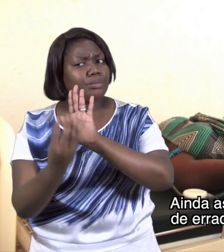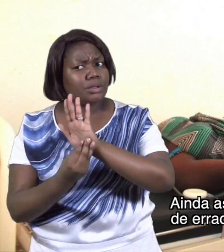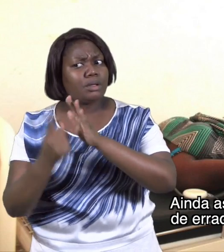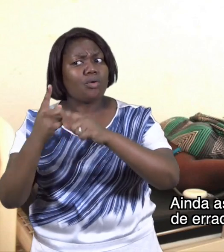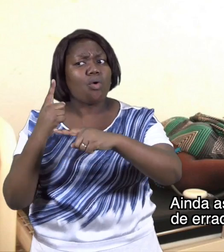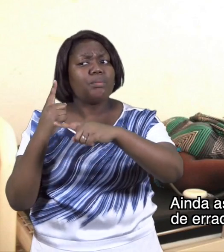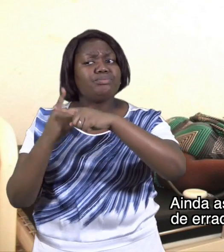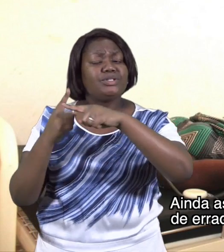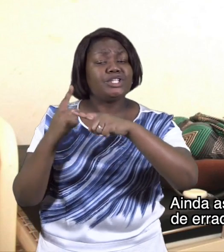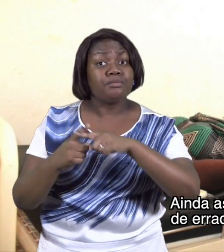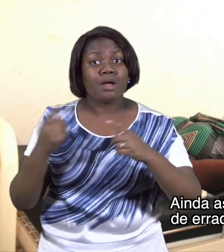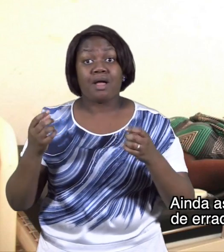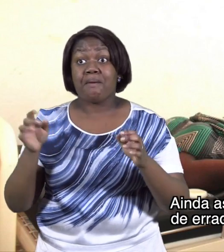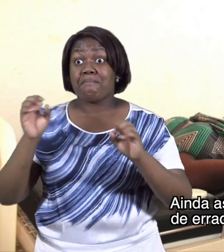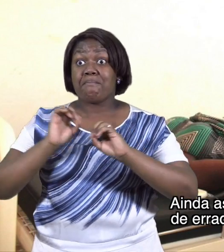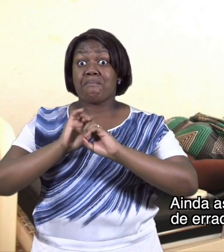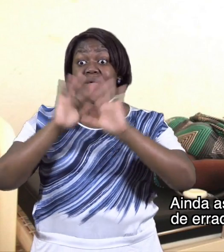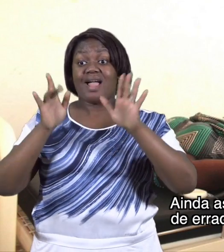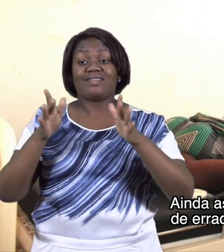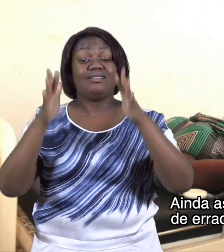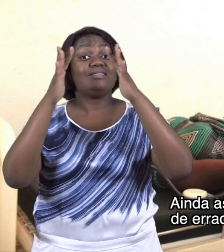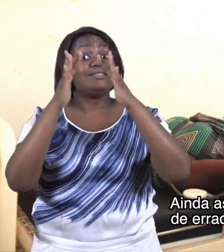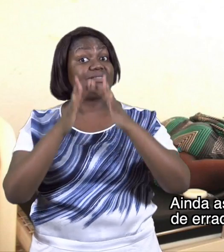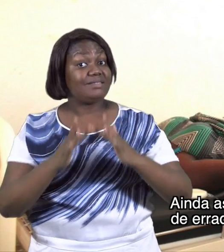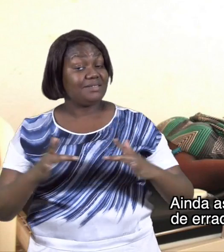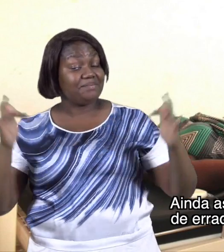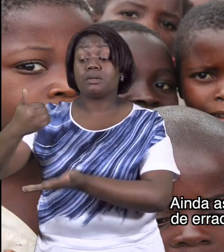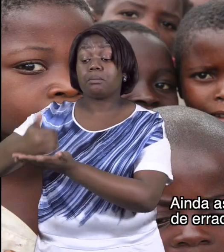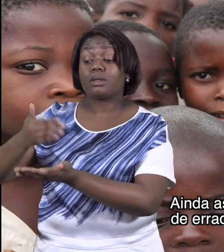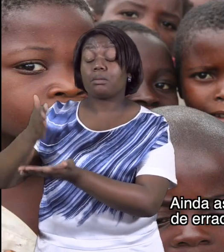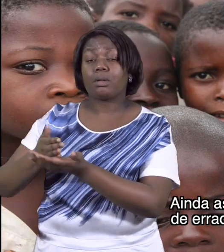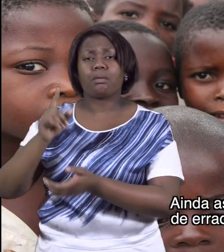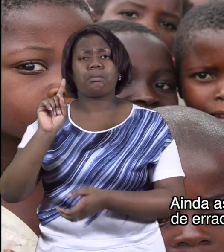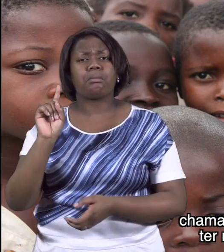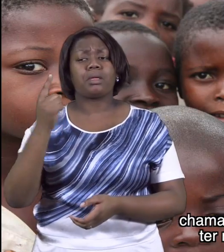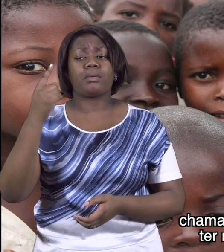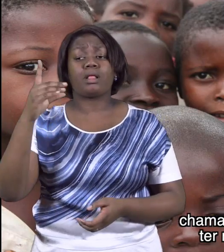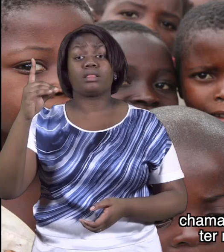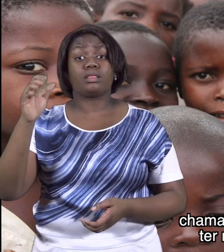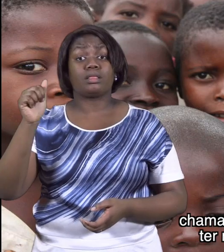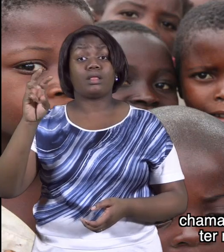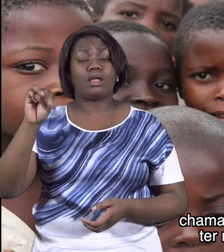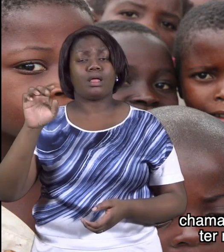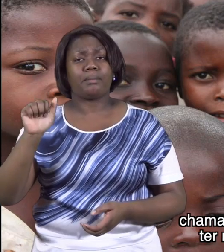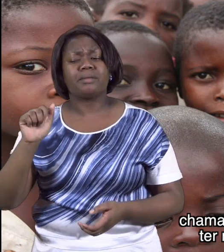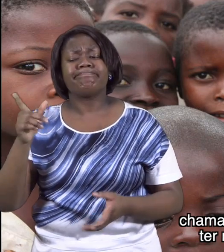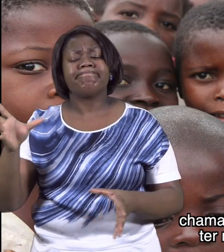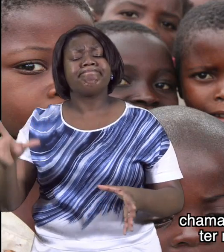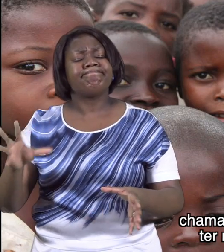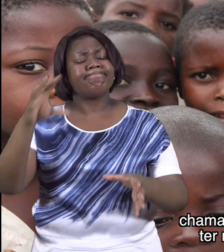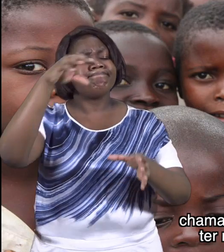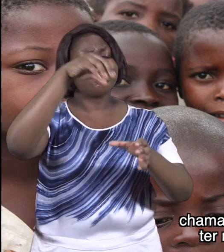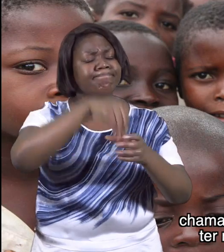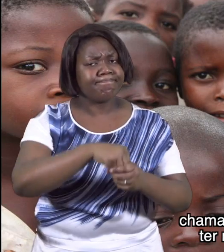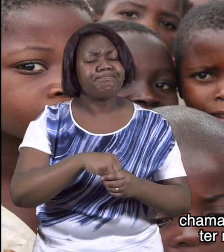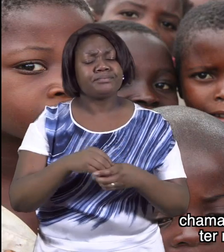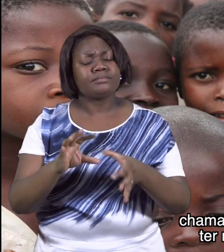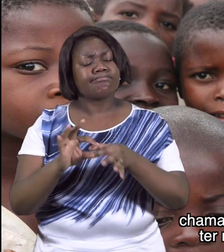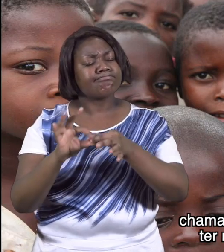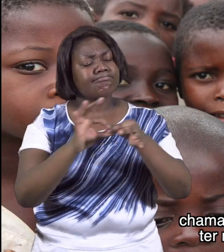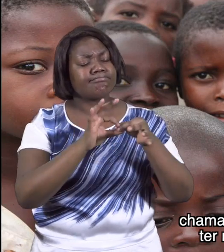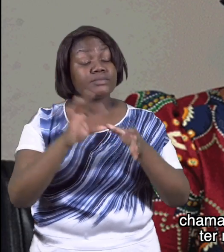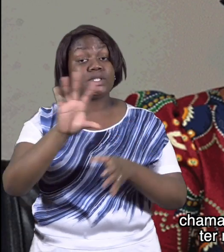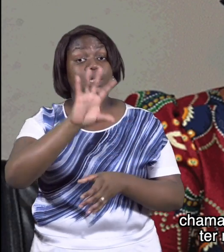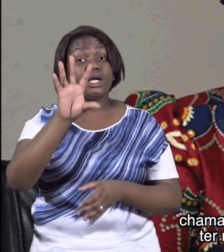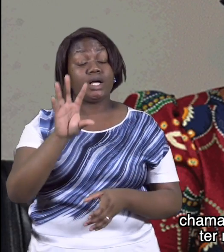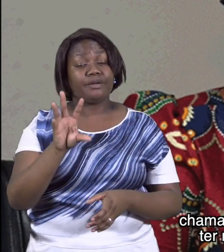Ainda assim, no terreno, o programa de erradicação do HIV nas crianças, chamado Livre para Brilhar, está a